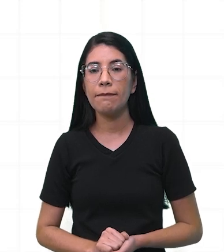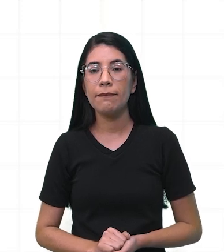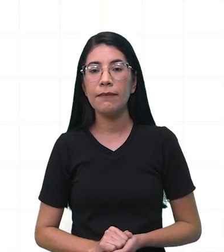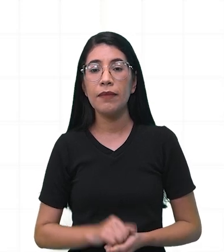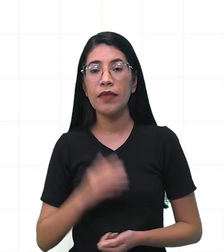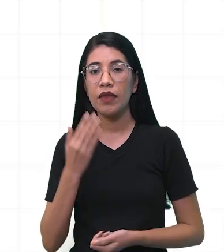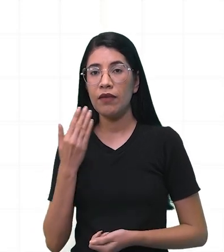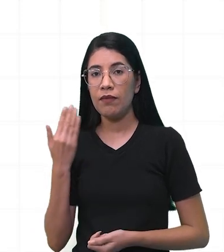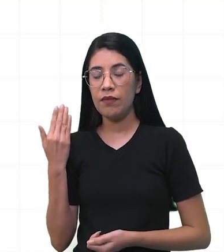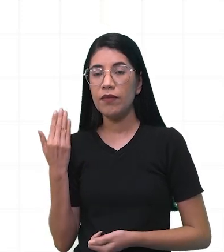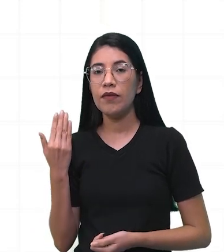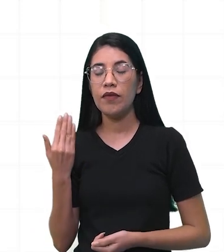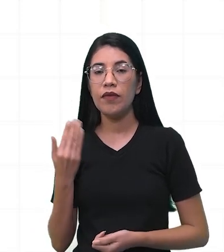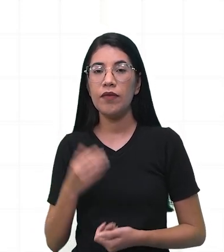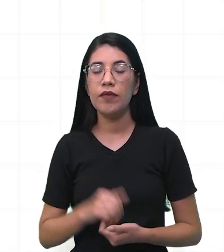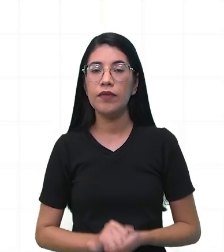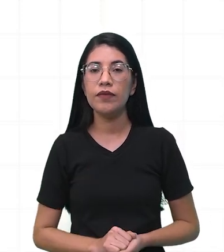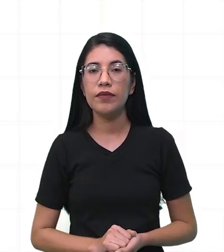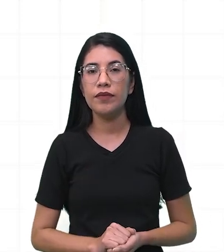Ok?